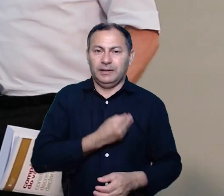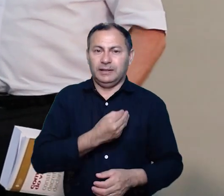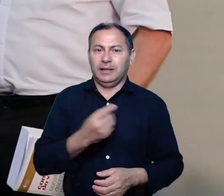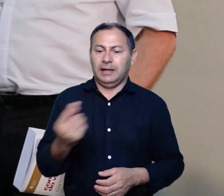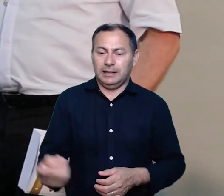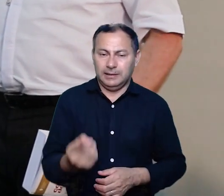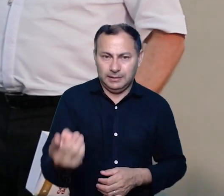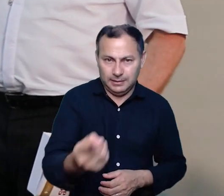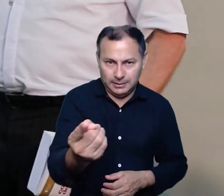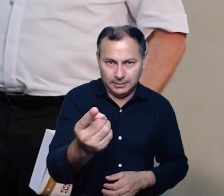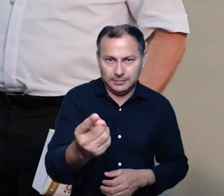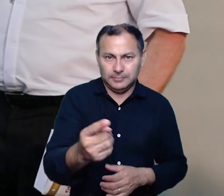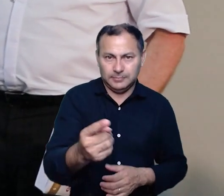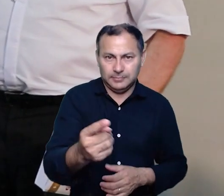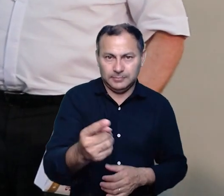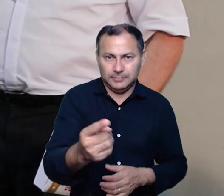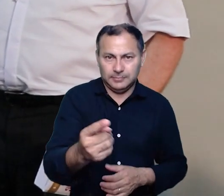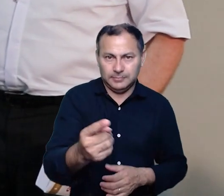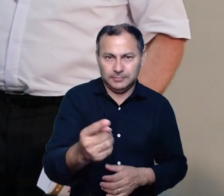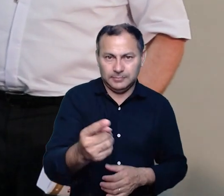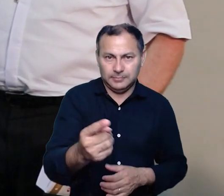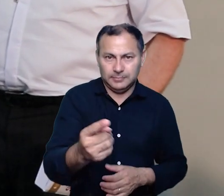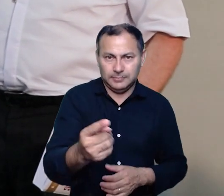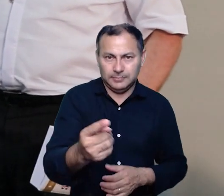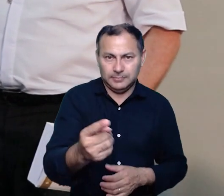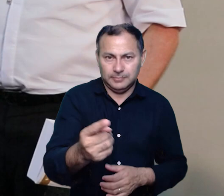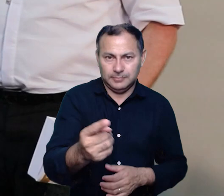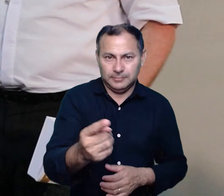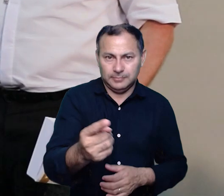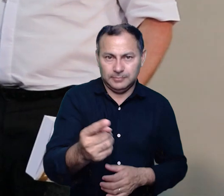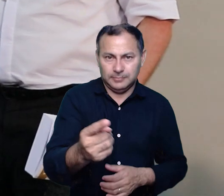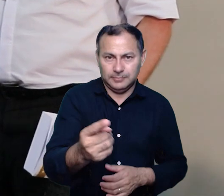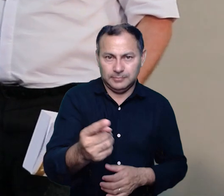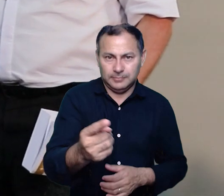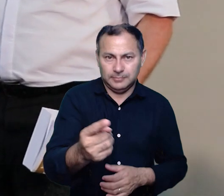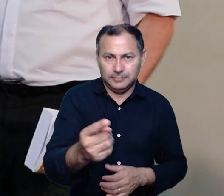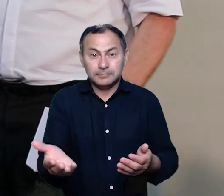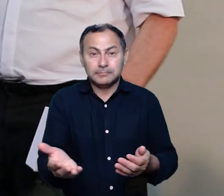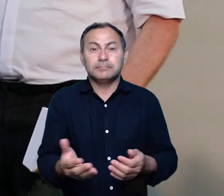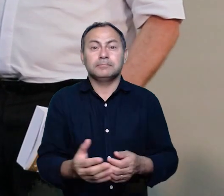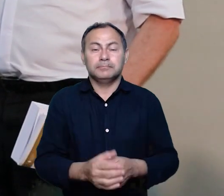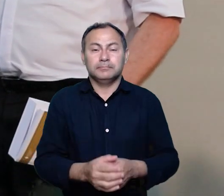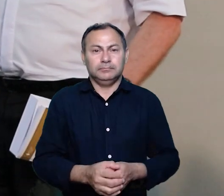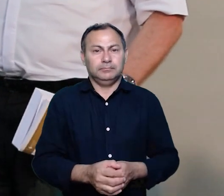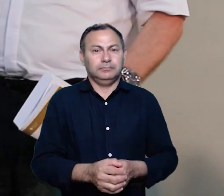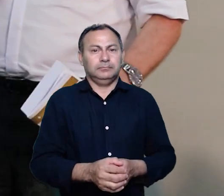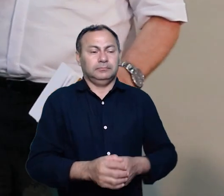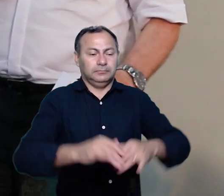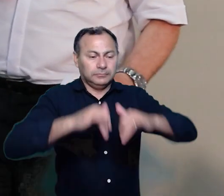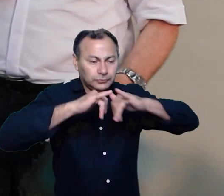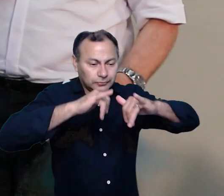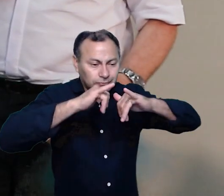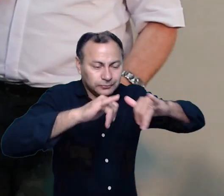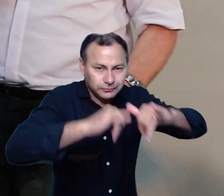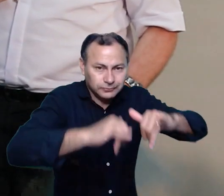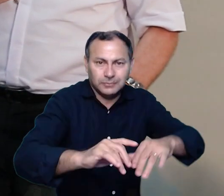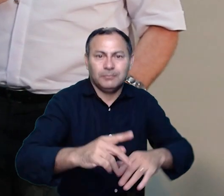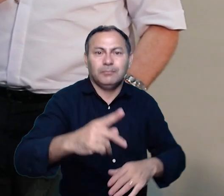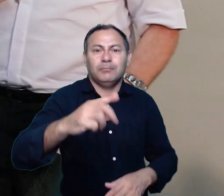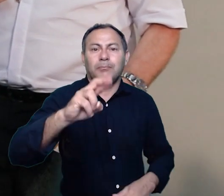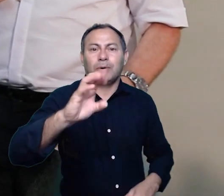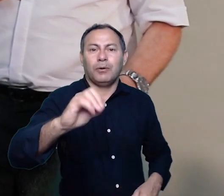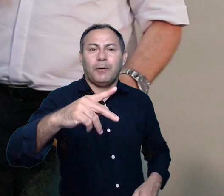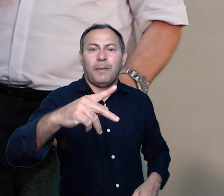Anunciamo-vos a vida eterna. Anunciar vida eterna. Não é uma propaganda,